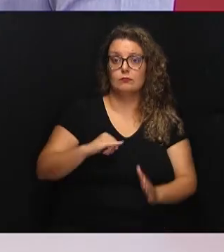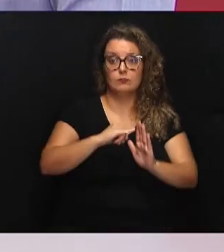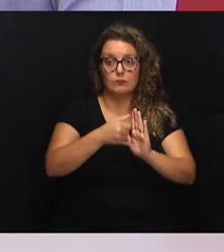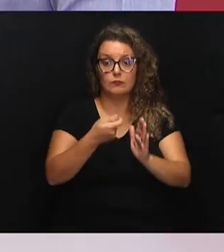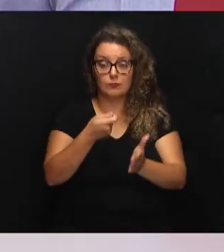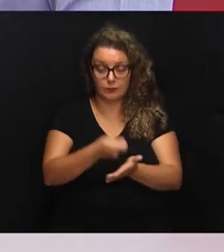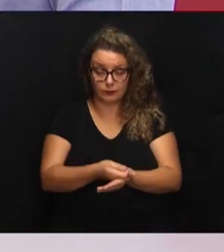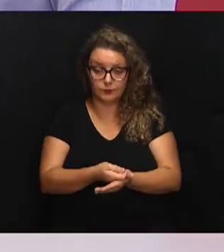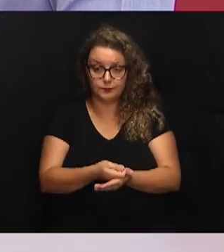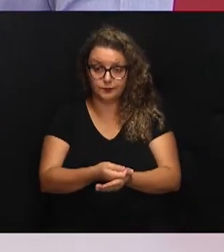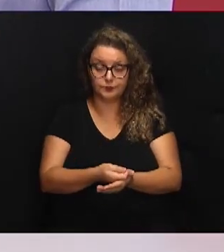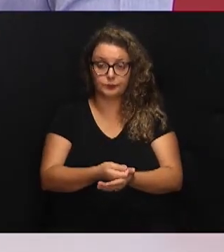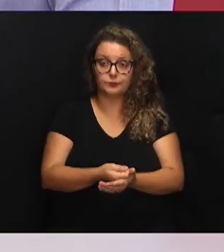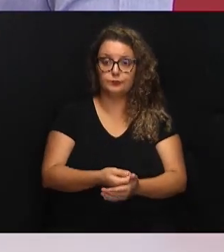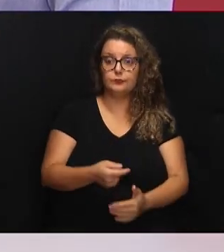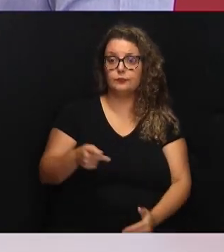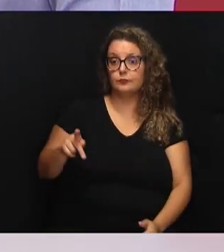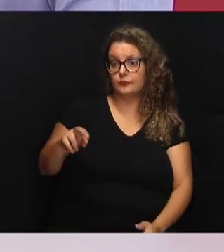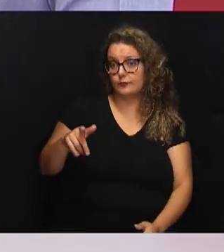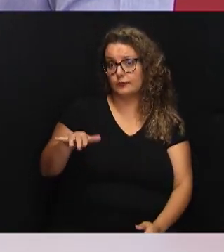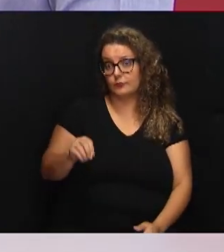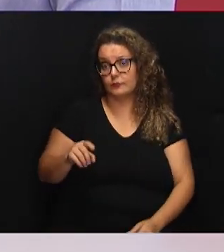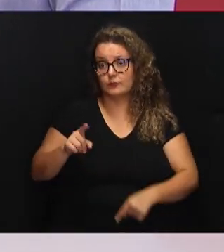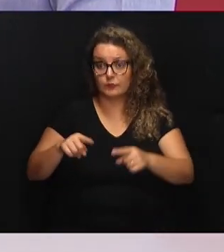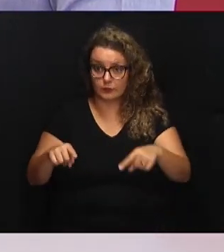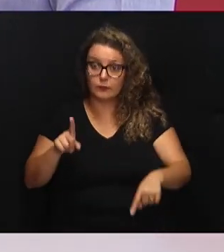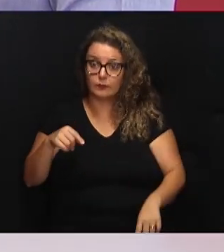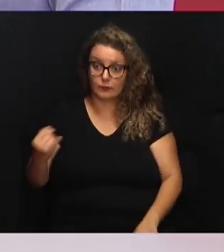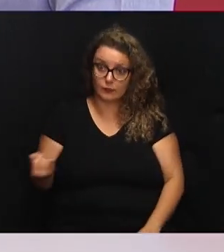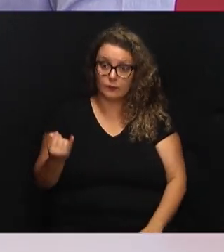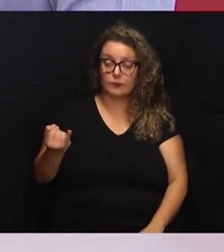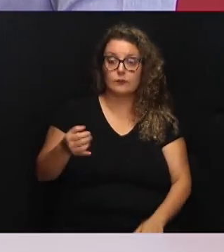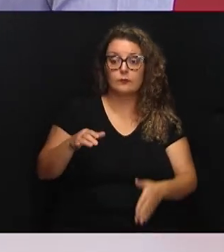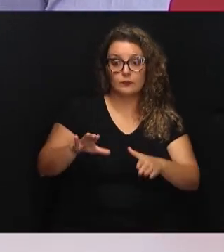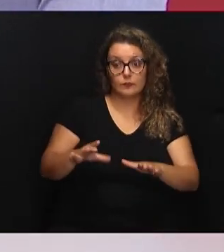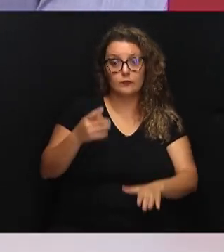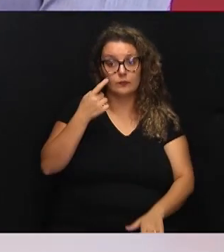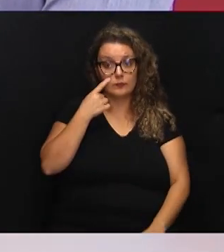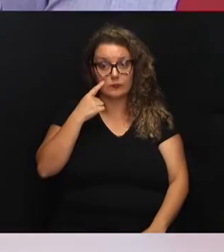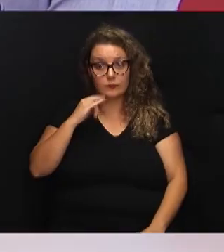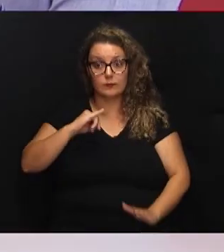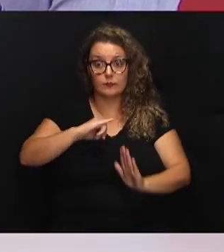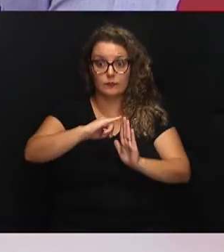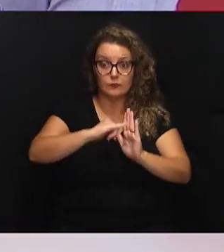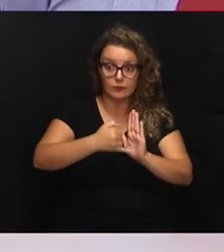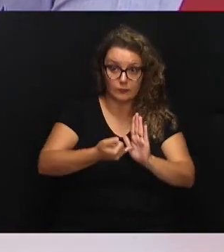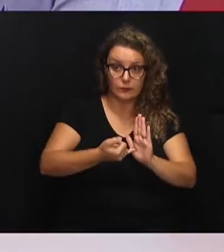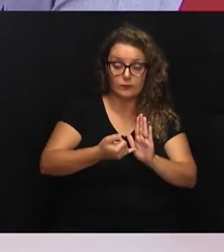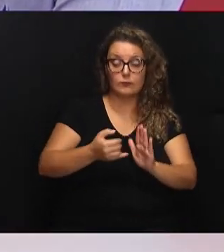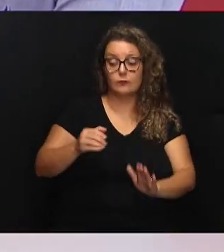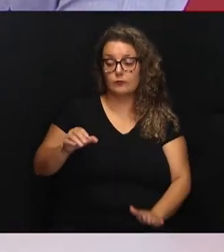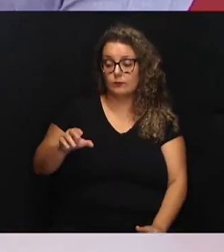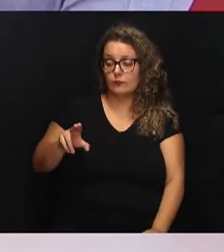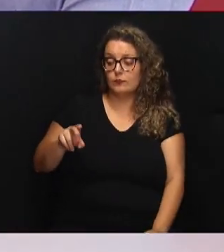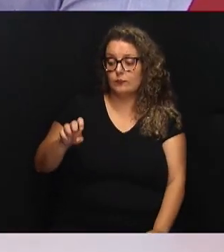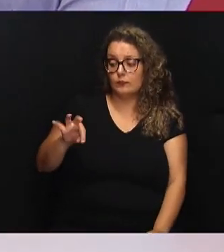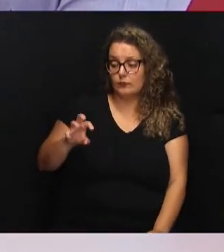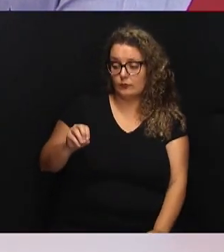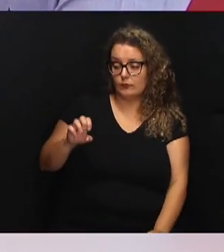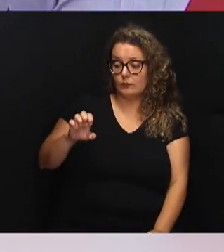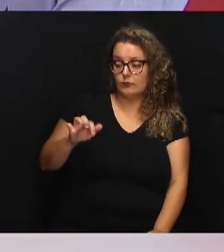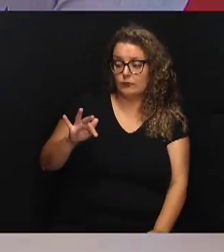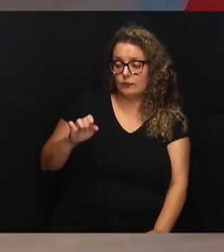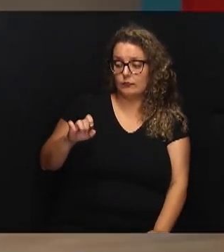pagando. Tá? O prazo e outras variáveis são importantes, mas olhar para o juro. Né? E o custo efetivo, em geral, envolve o